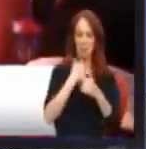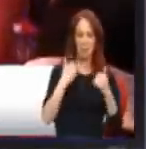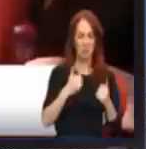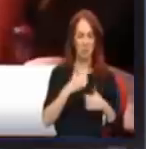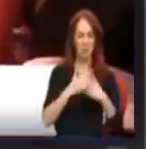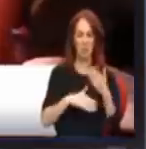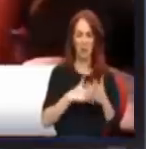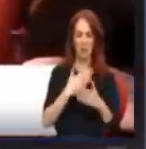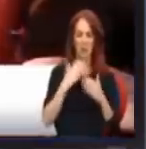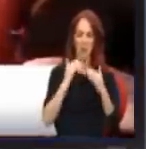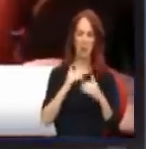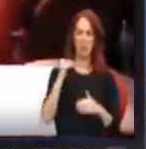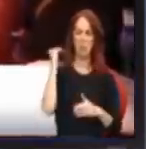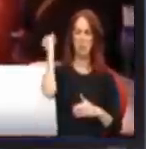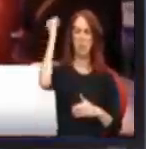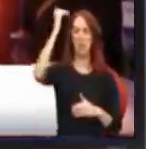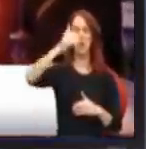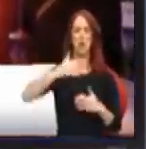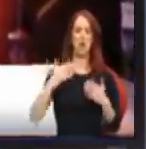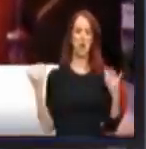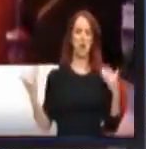uma superioridade muito grande.